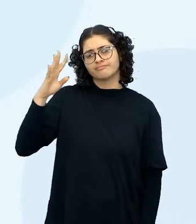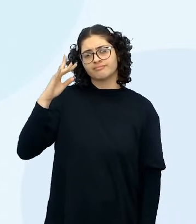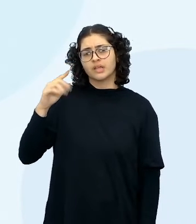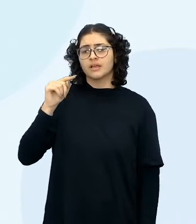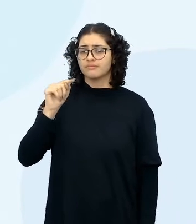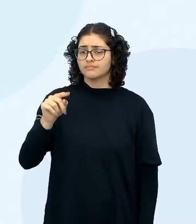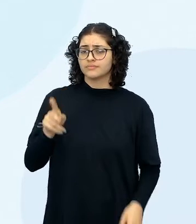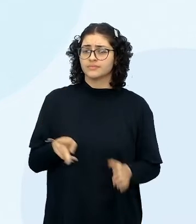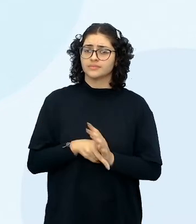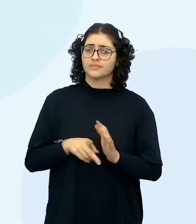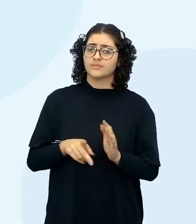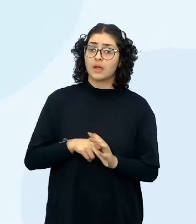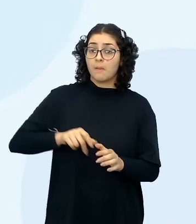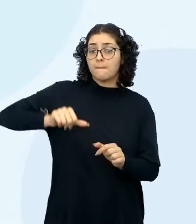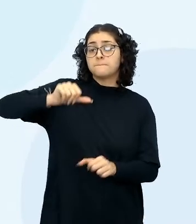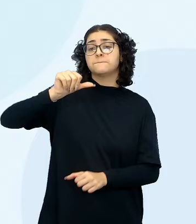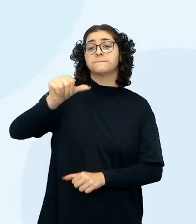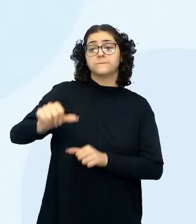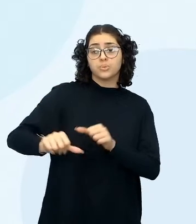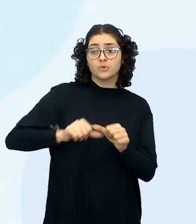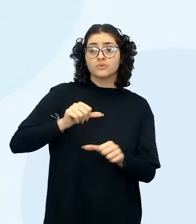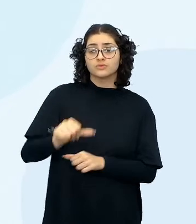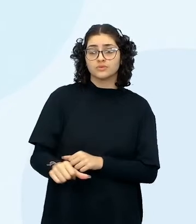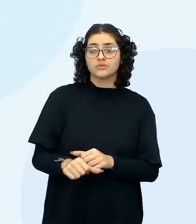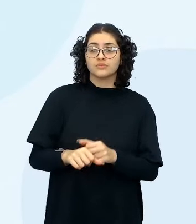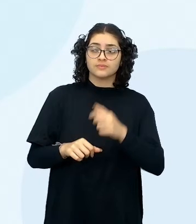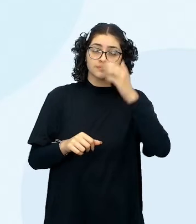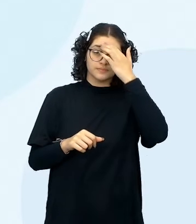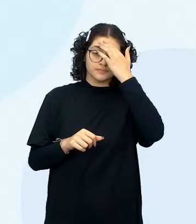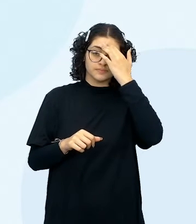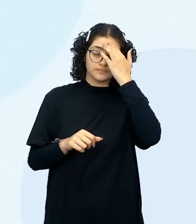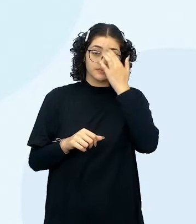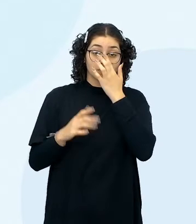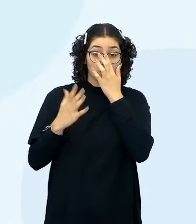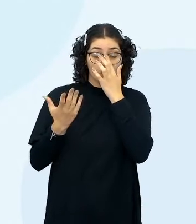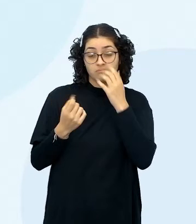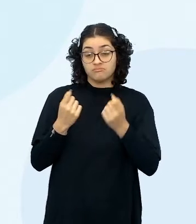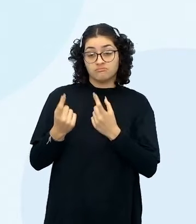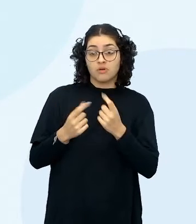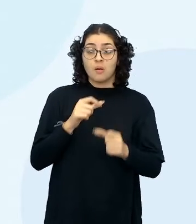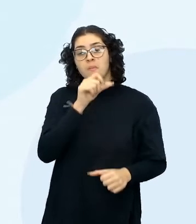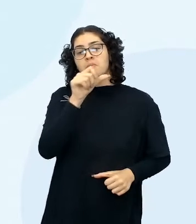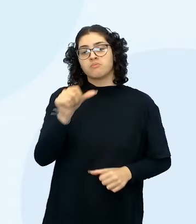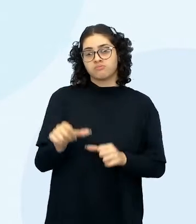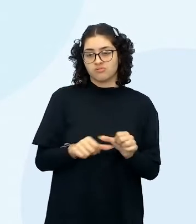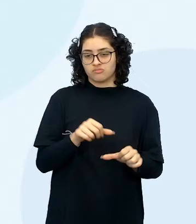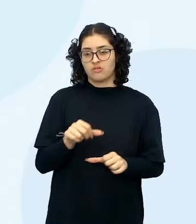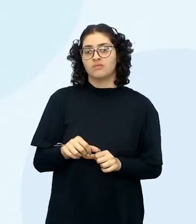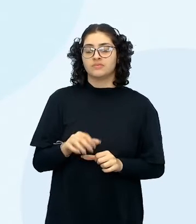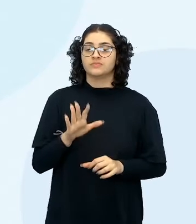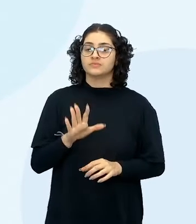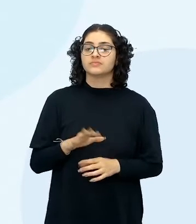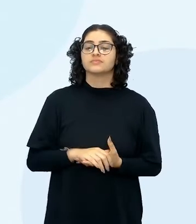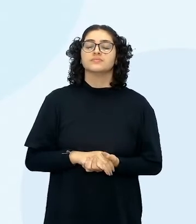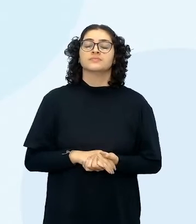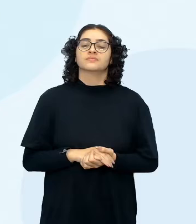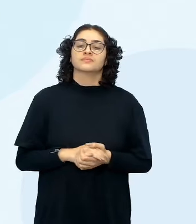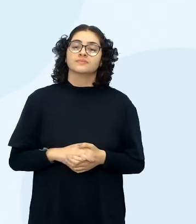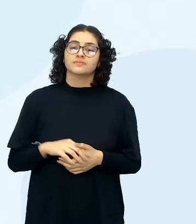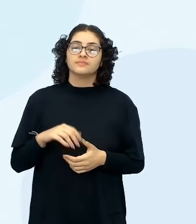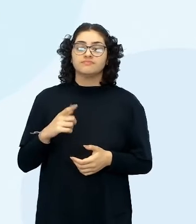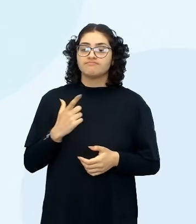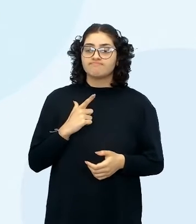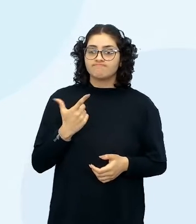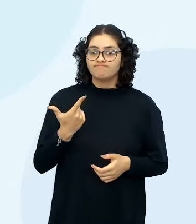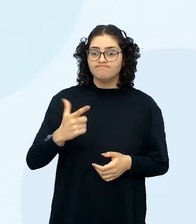aqui, olha, está alterado. Os dois ou algum deles está alterado. Nesse caso,